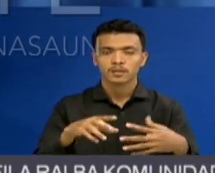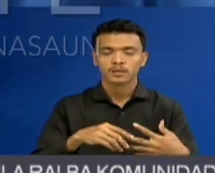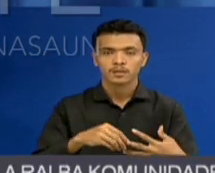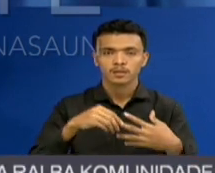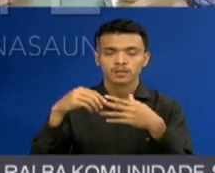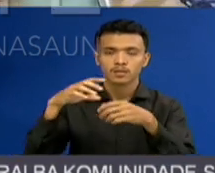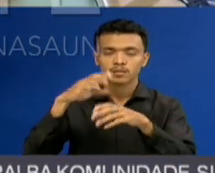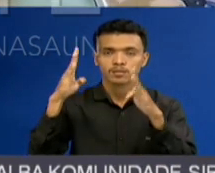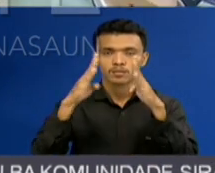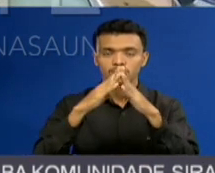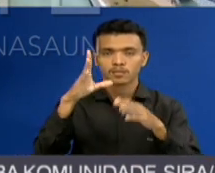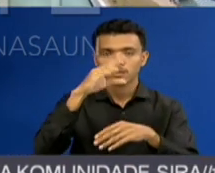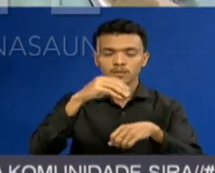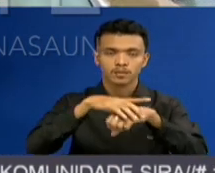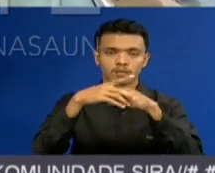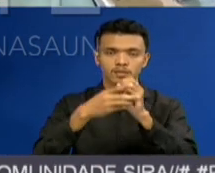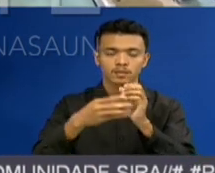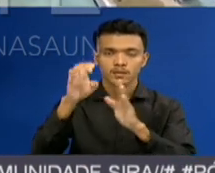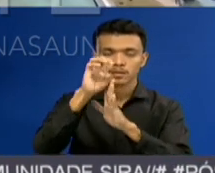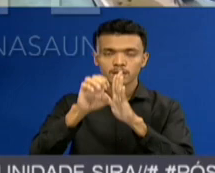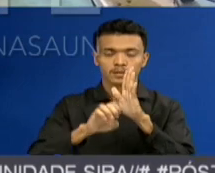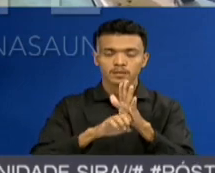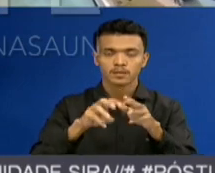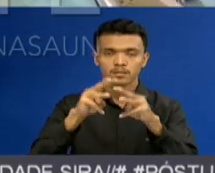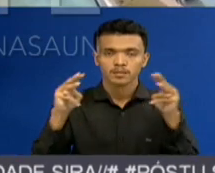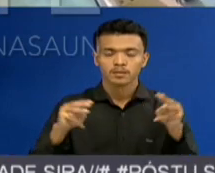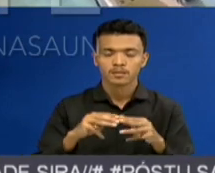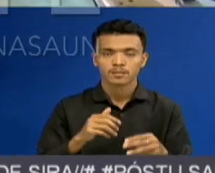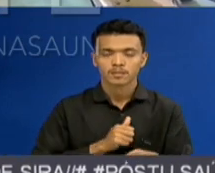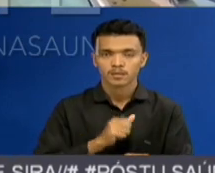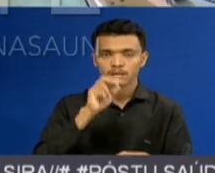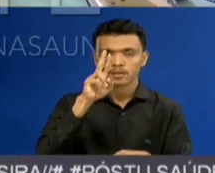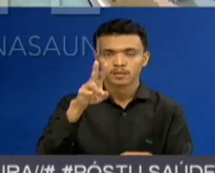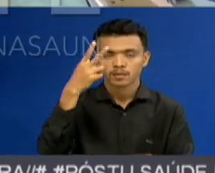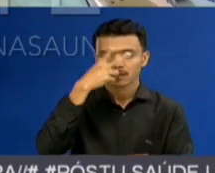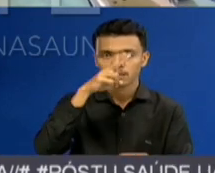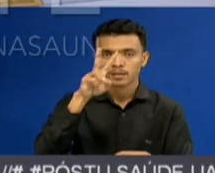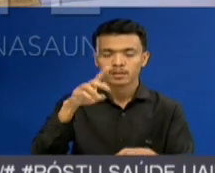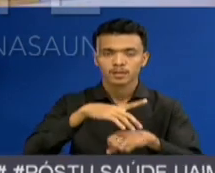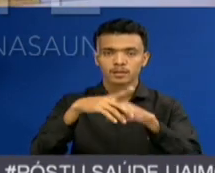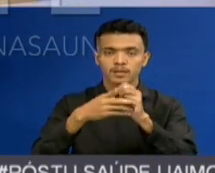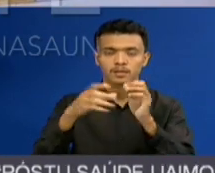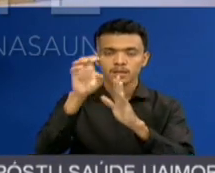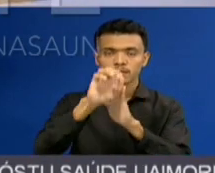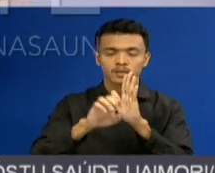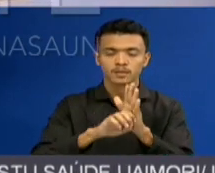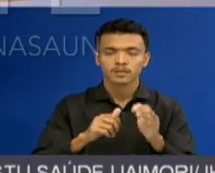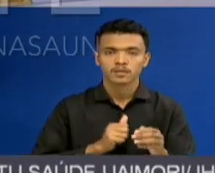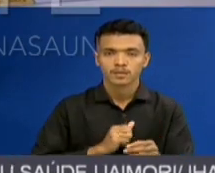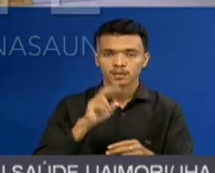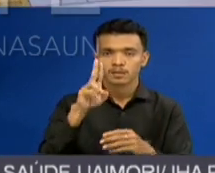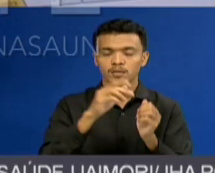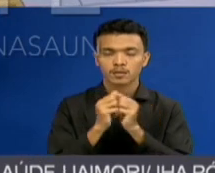uma no rastar sira me de daune serviço cadastrais município Aileu identifica ona propriedades estado ia Aileu Vila hamuto clima